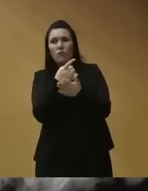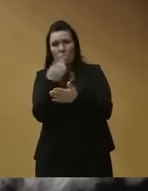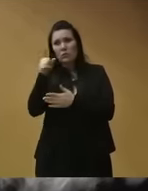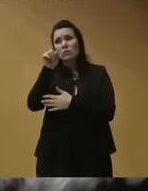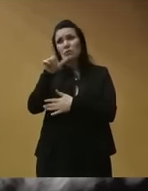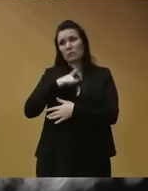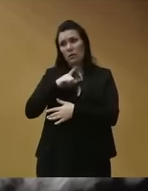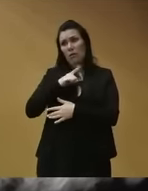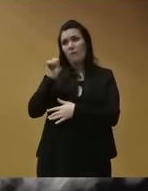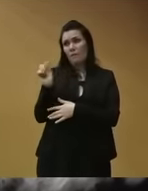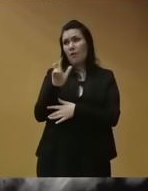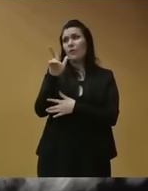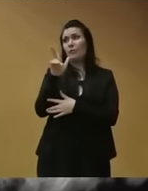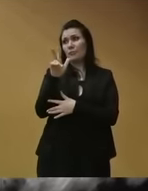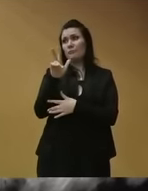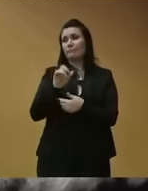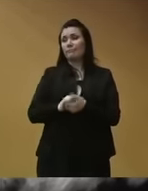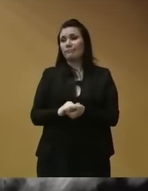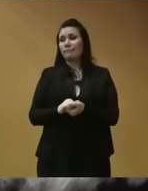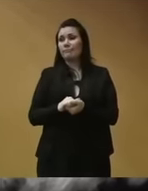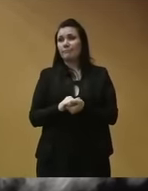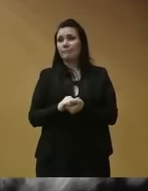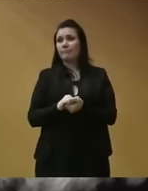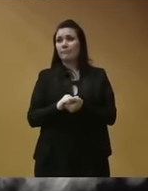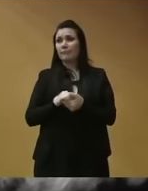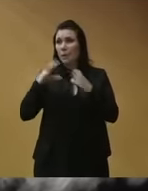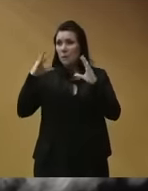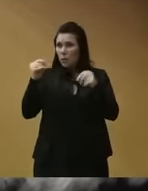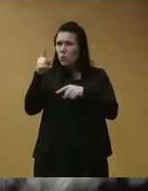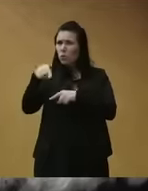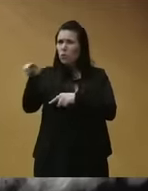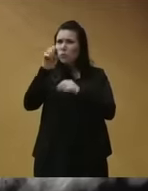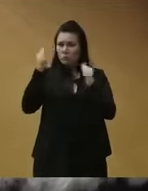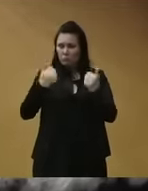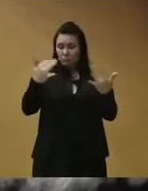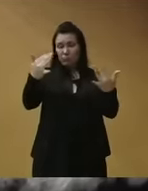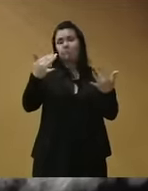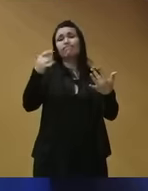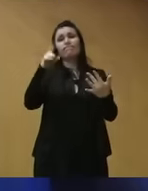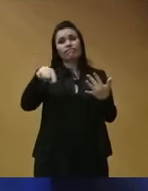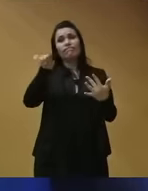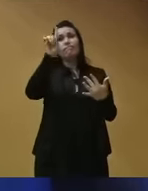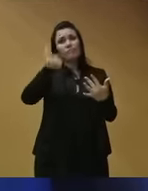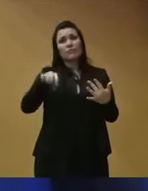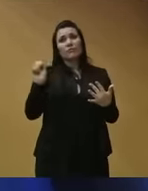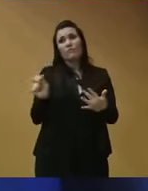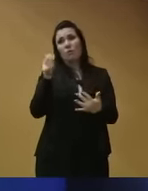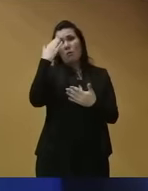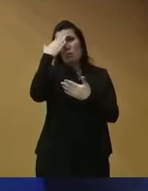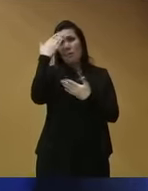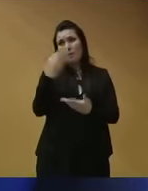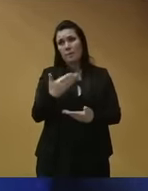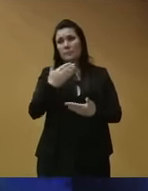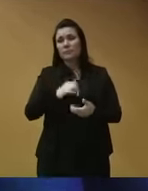resposta está na volta de vocês. Para todos aqui, vocês são muito relevantes. Obrigado.